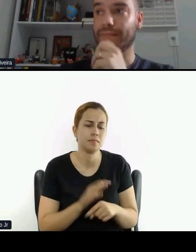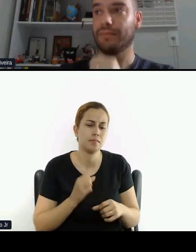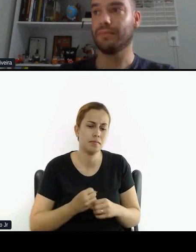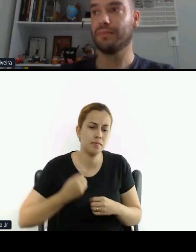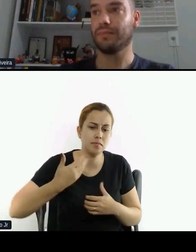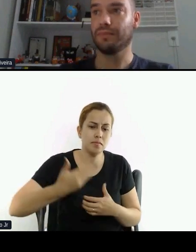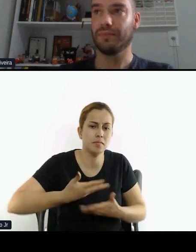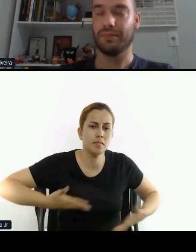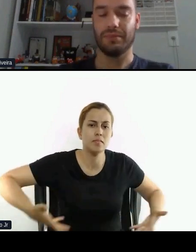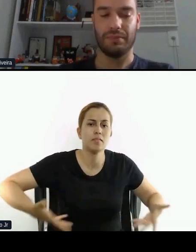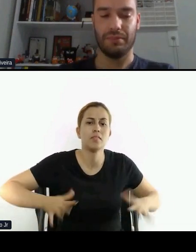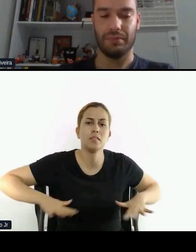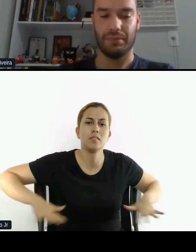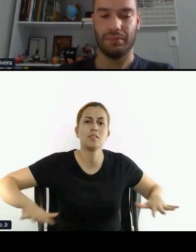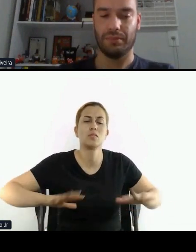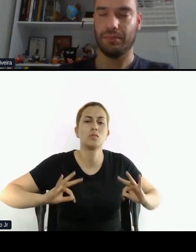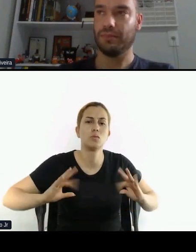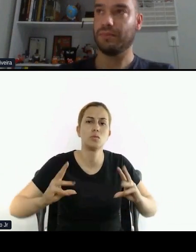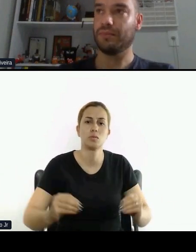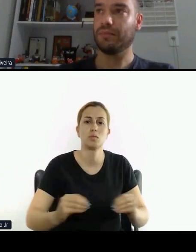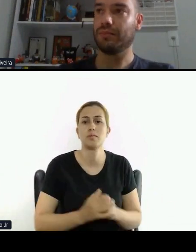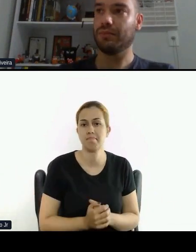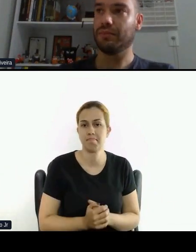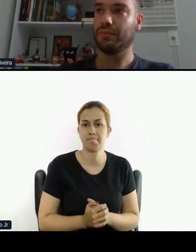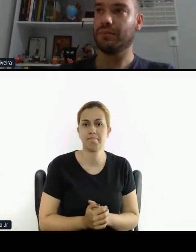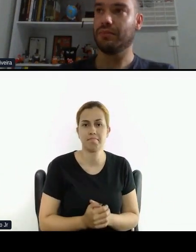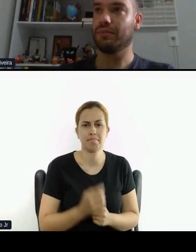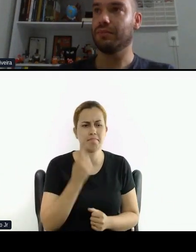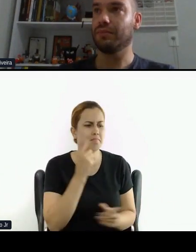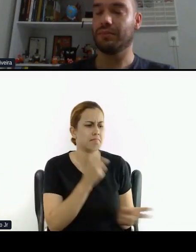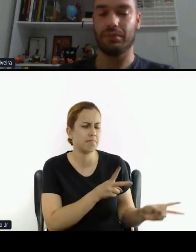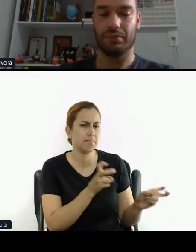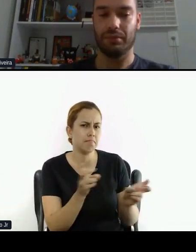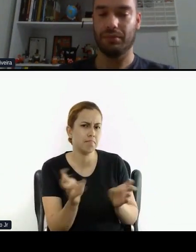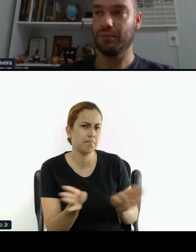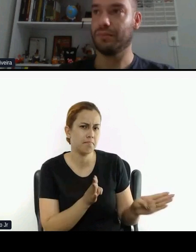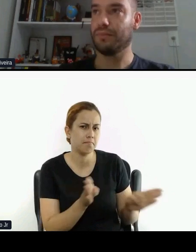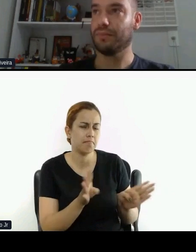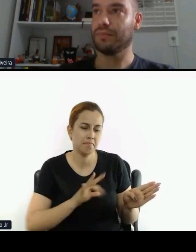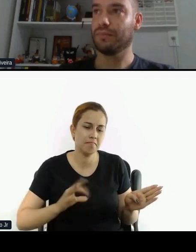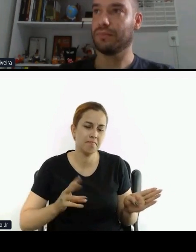Então, resumidamente, assim, o que eu enxergo como acessibilidade seria essas palavras